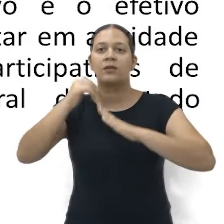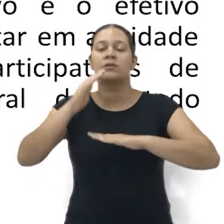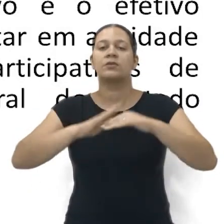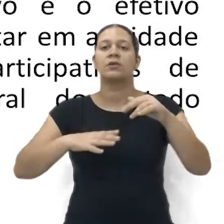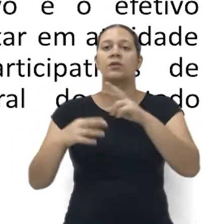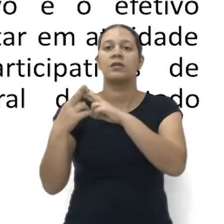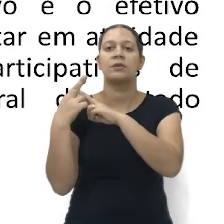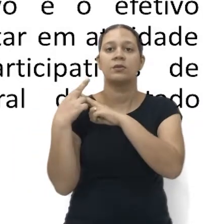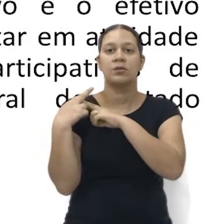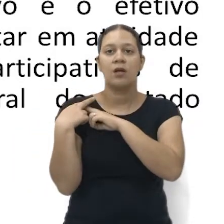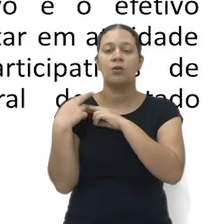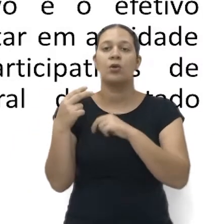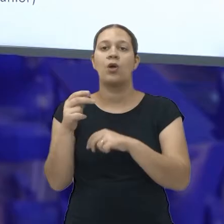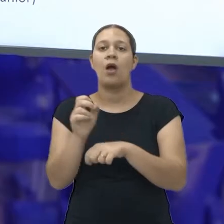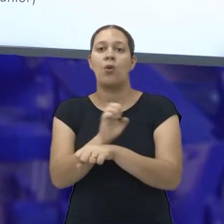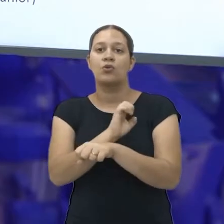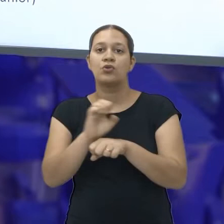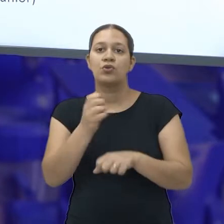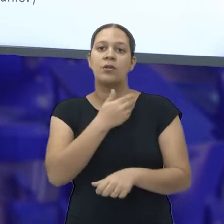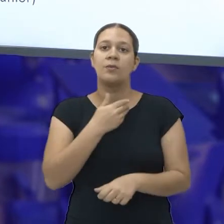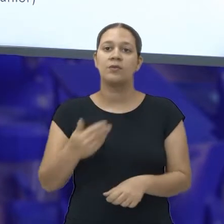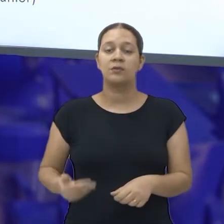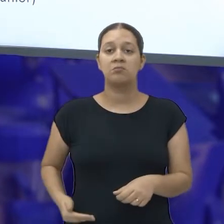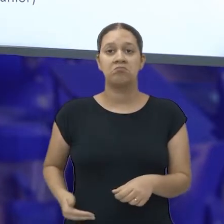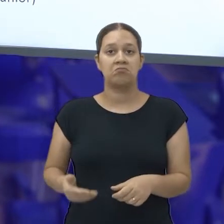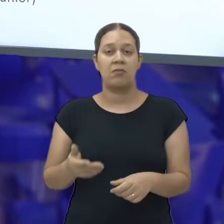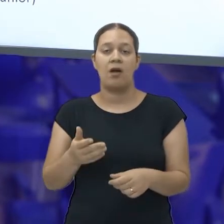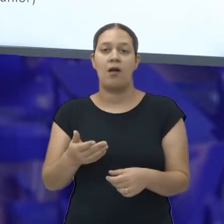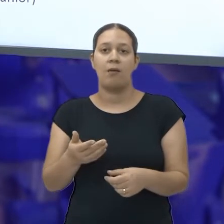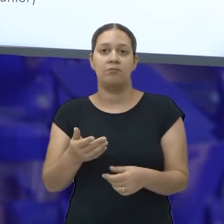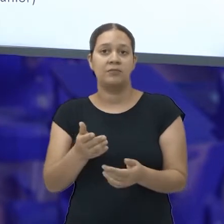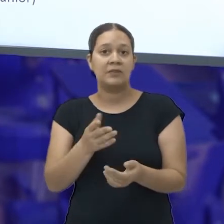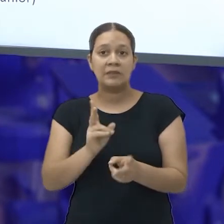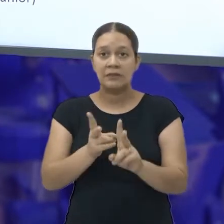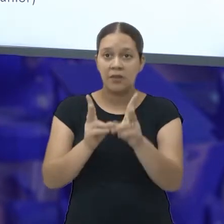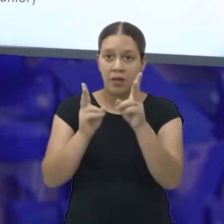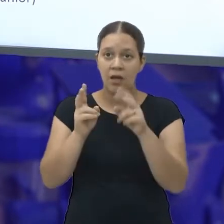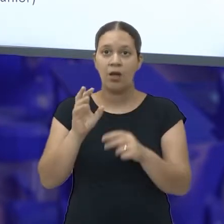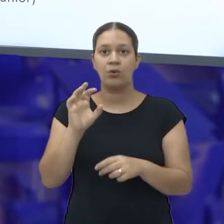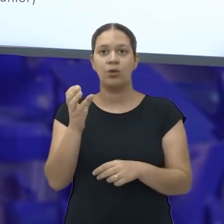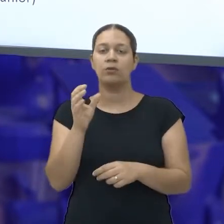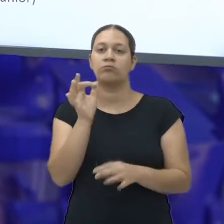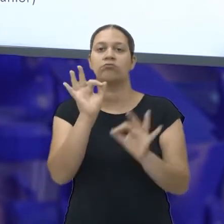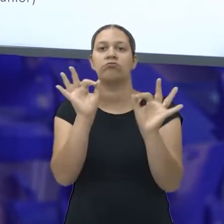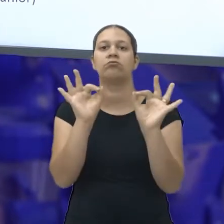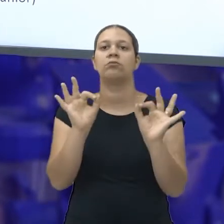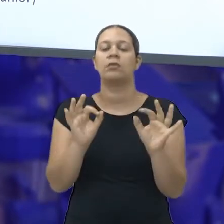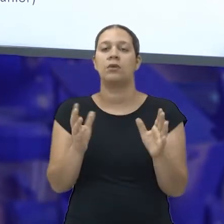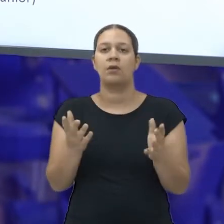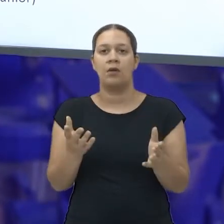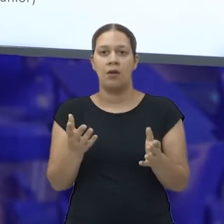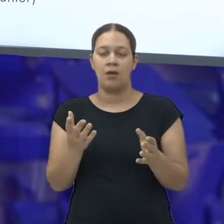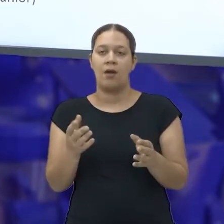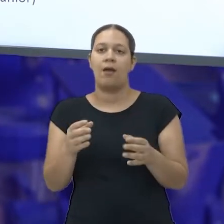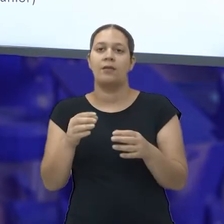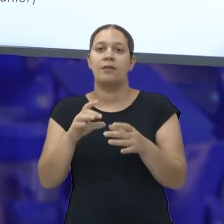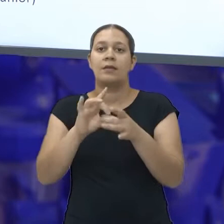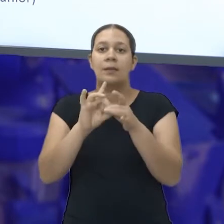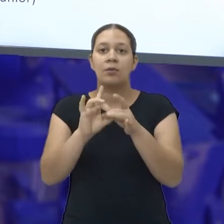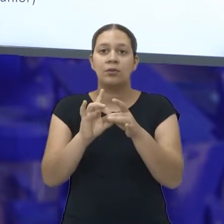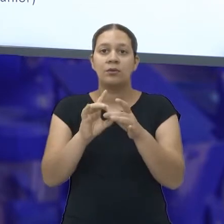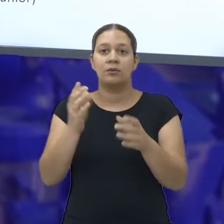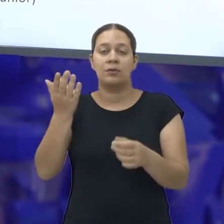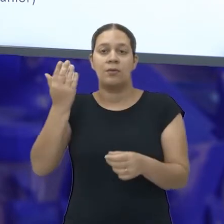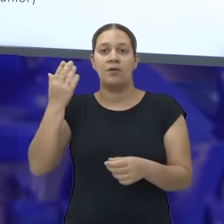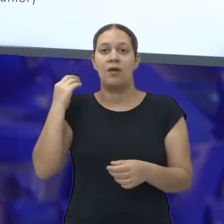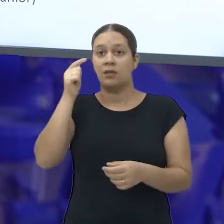responsabilidades atribuídas ao Estado. Nem sempre foi assim. Nem sempre foi assim. A visão de democracia na Grécia